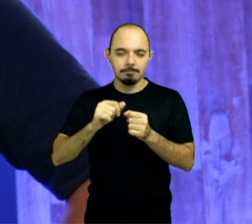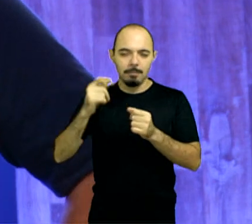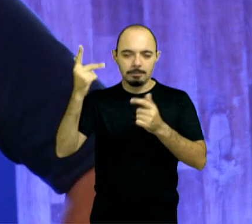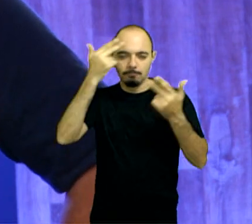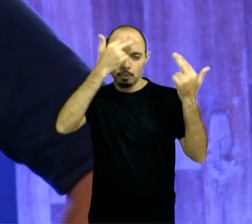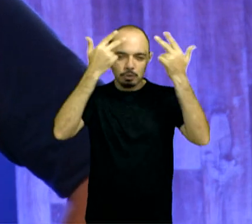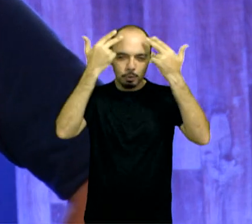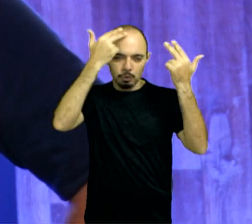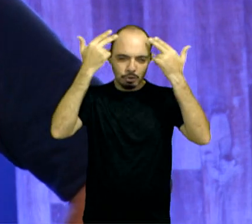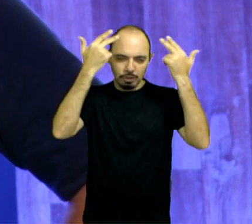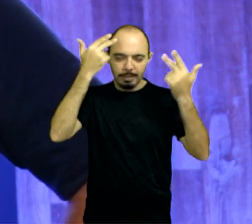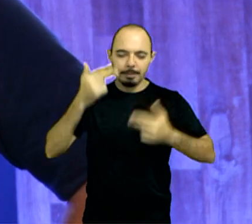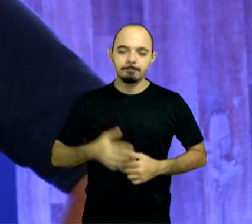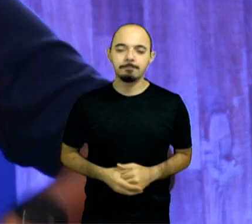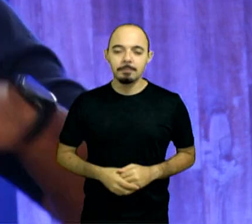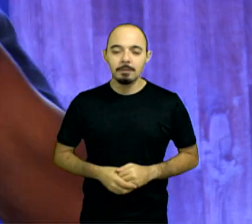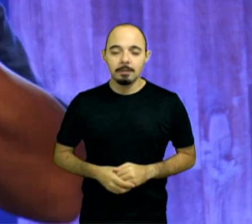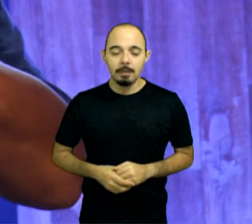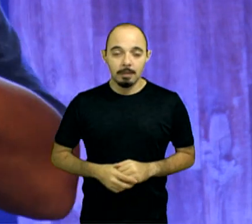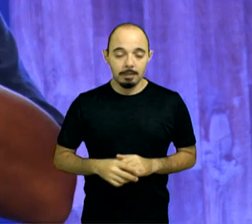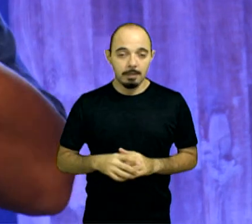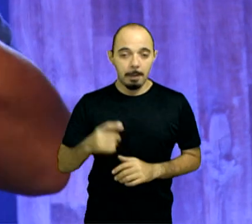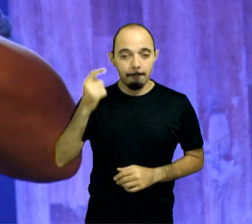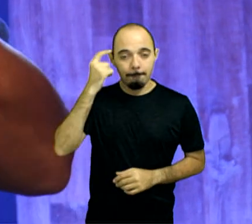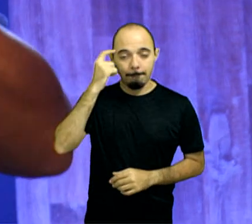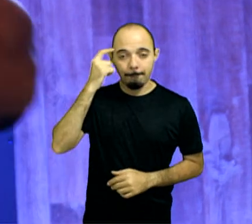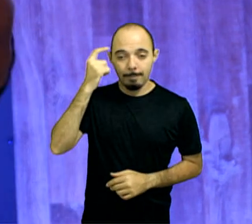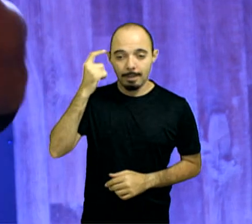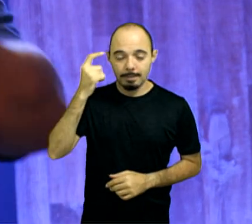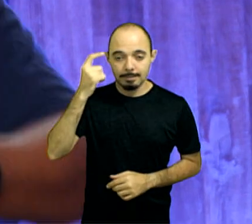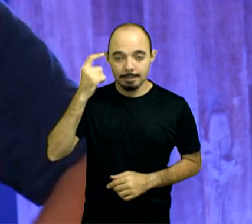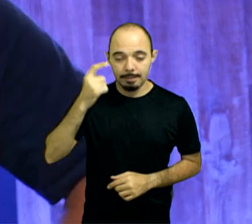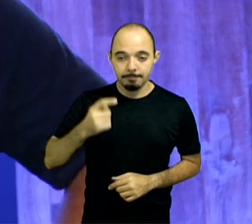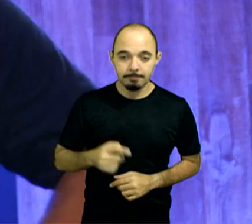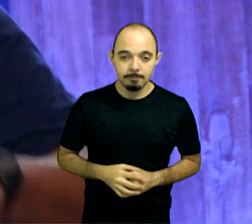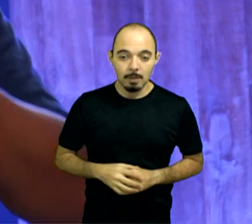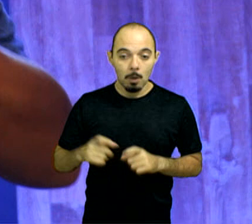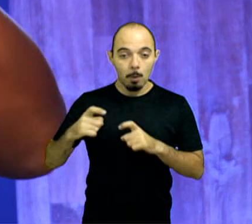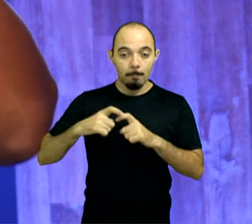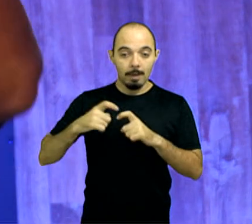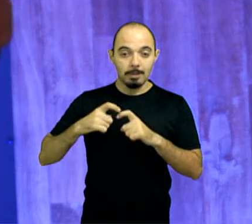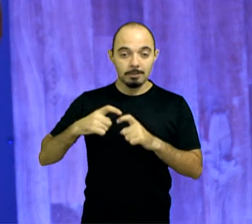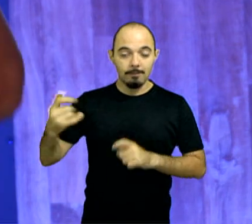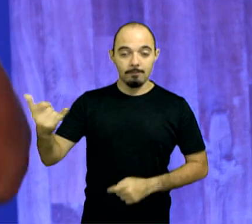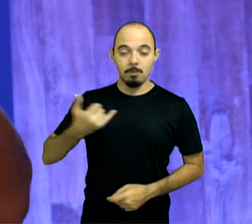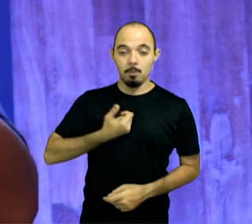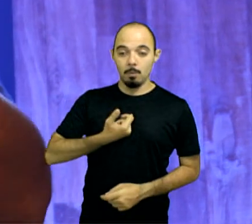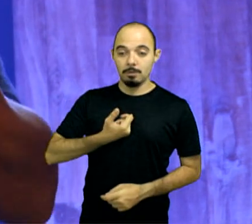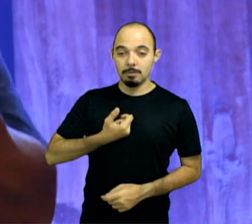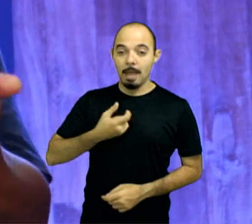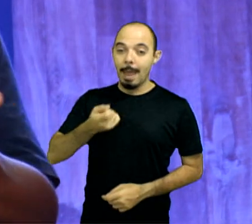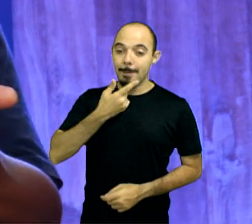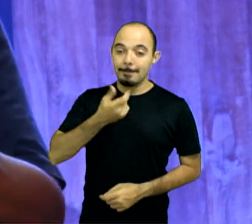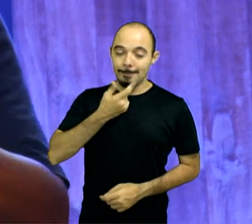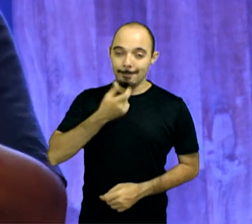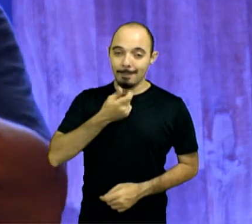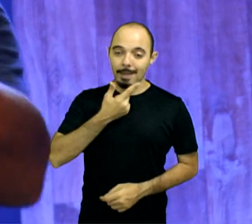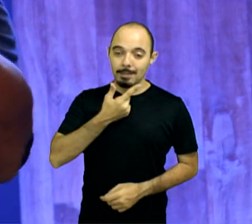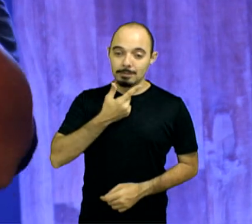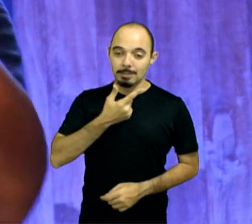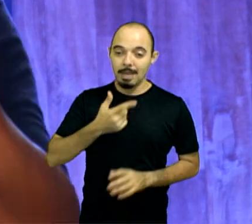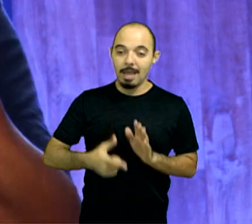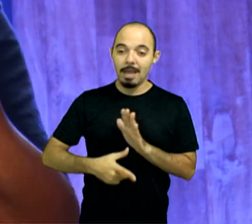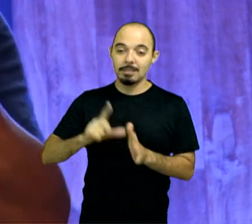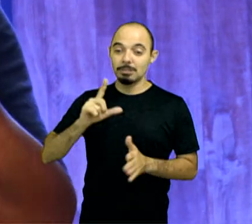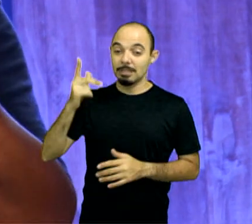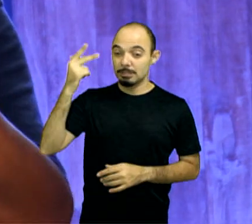Eu até pensei em falar, né? O médico ia me dar um remédio para eu poder entrar, não lembrar aquela parte, que eles dão uma injeção que às vezes